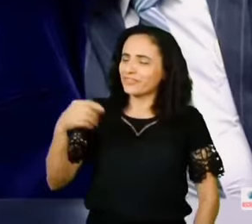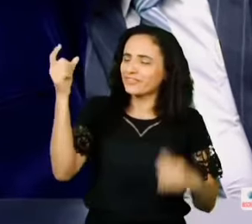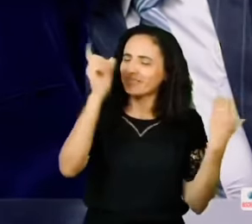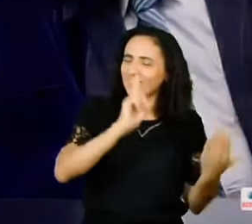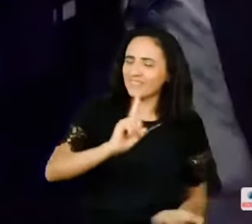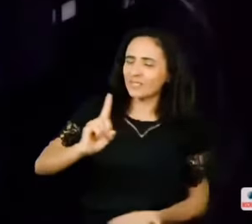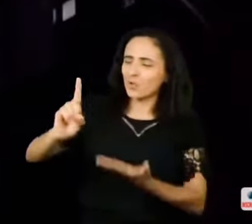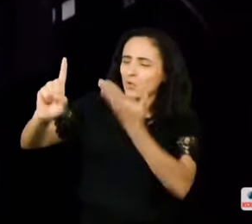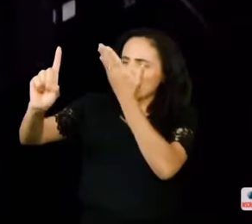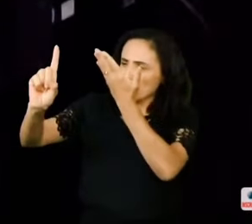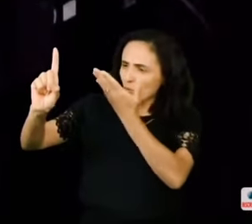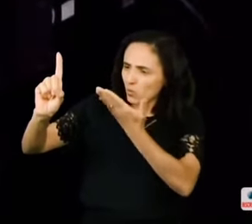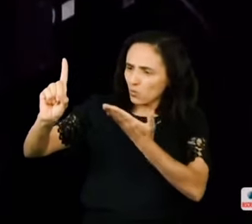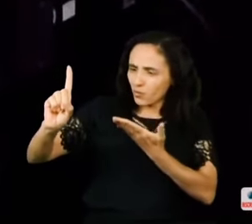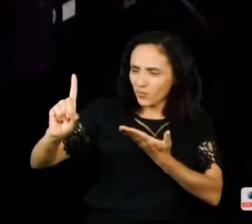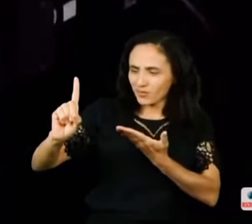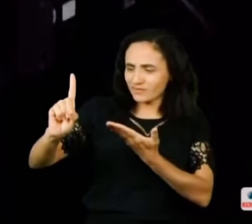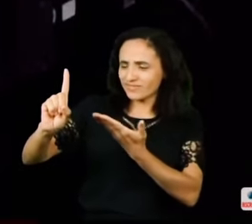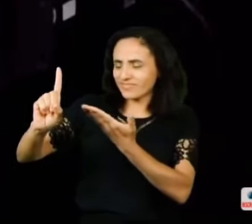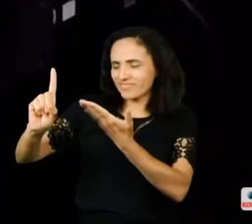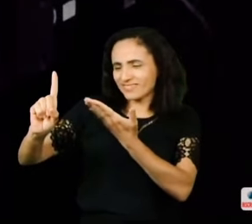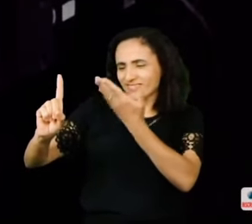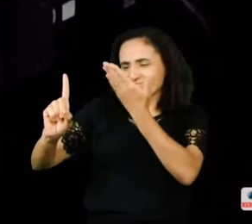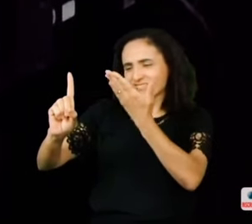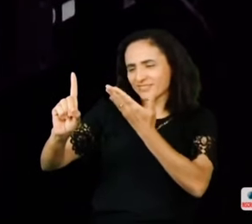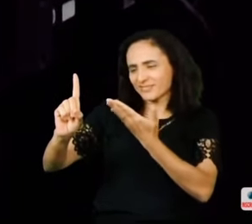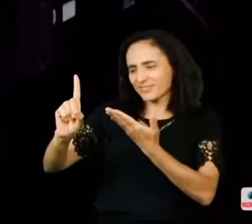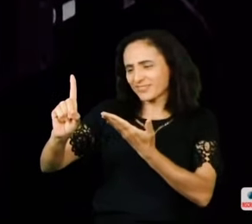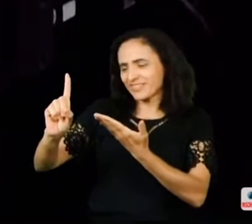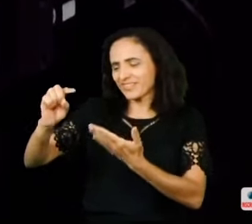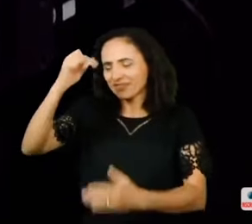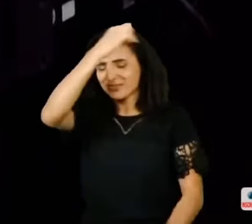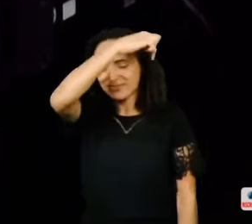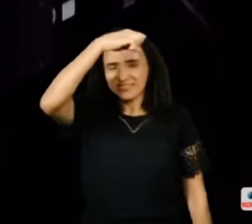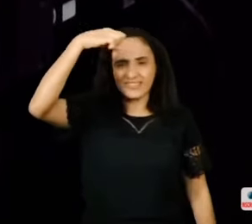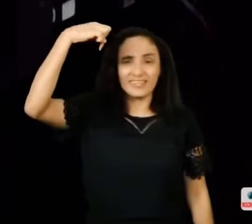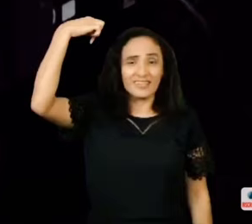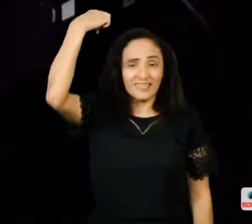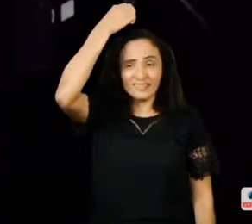de Deus. Santo, santo,